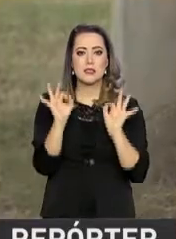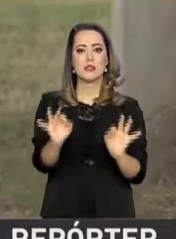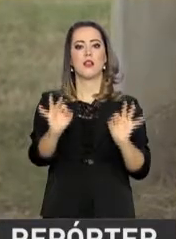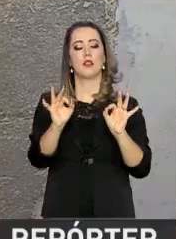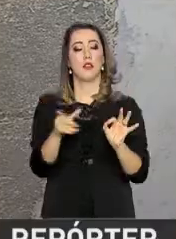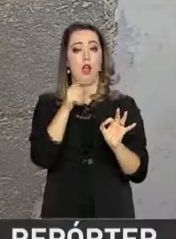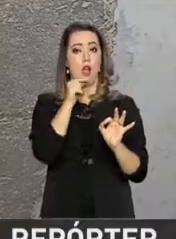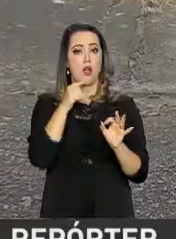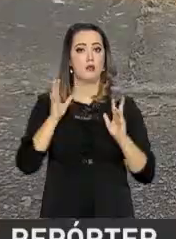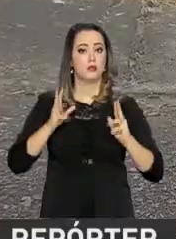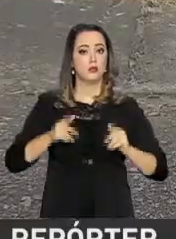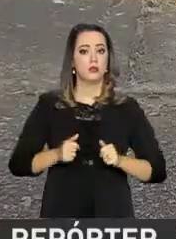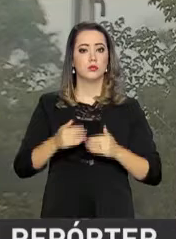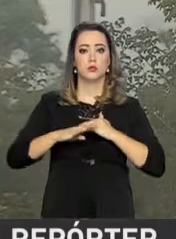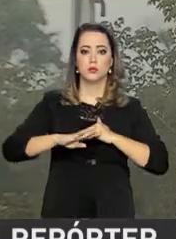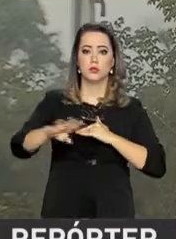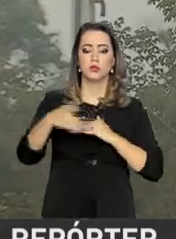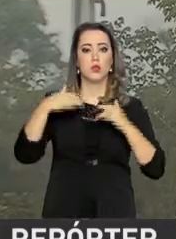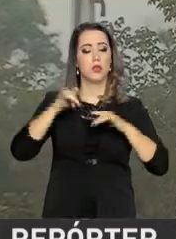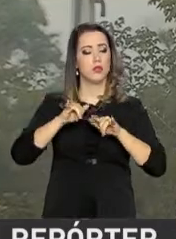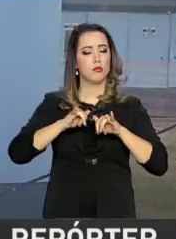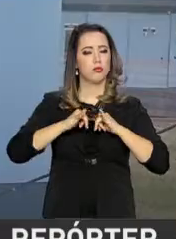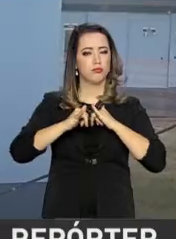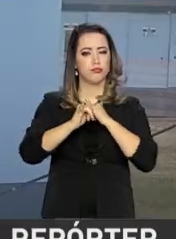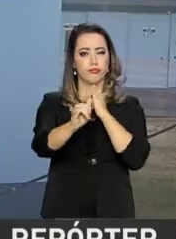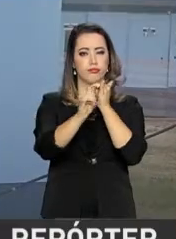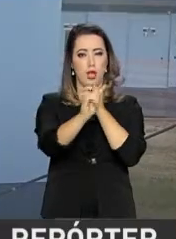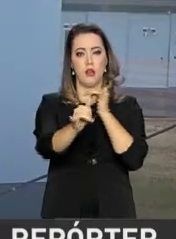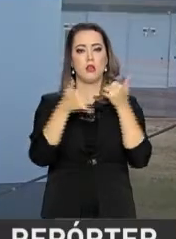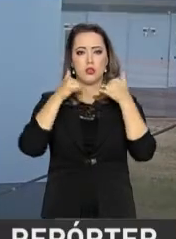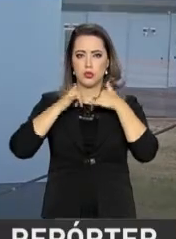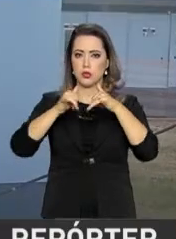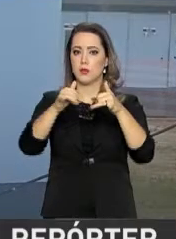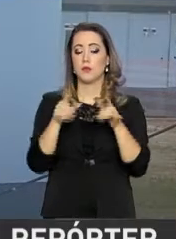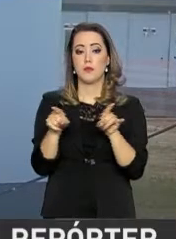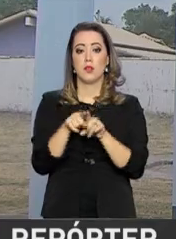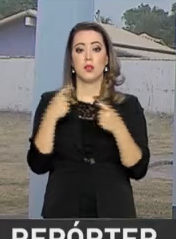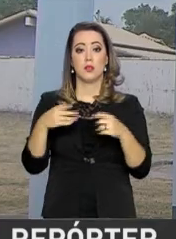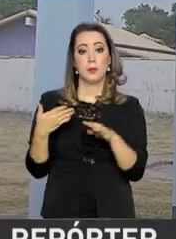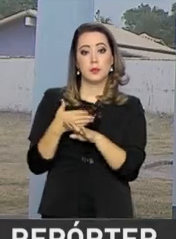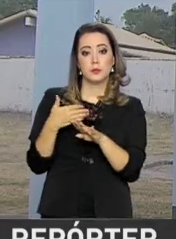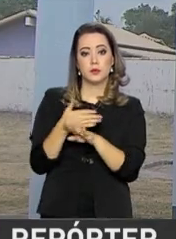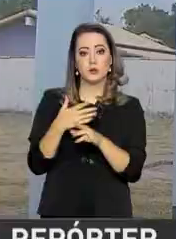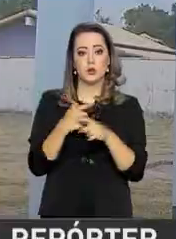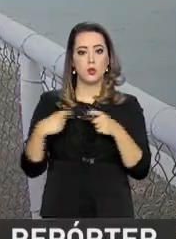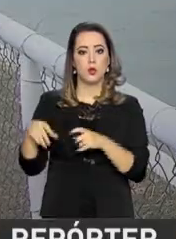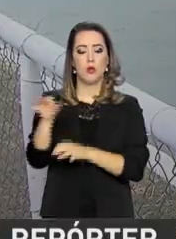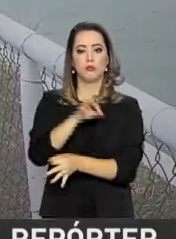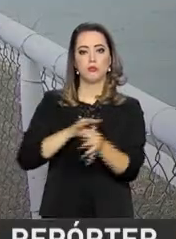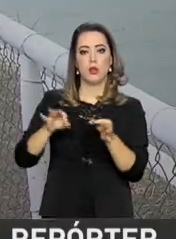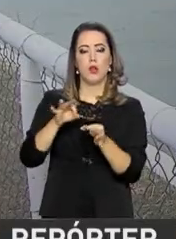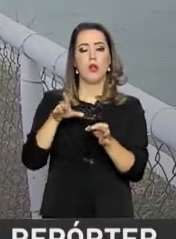rede de água esgoto drenagem energia elétrica o condomínio conta ainda com guarita centro comunitário